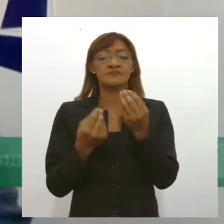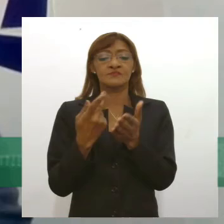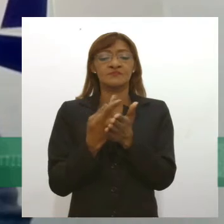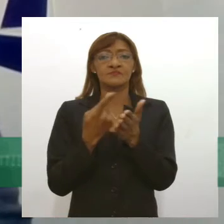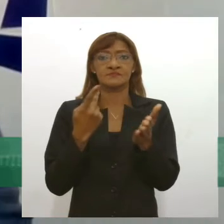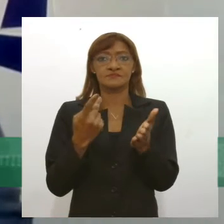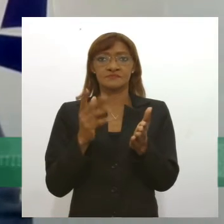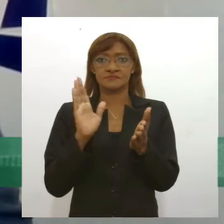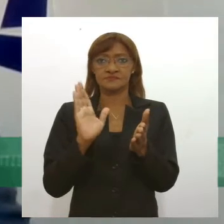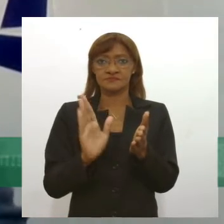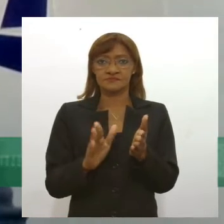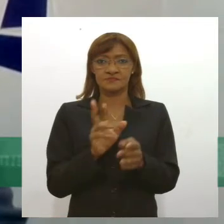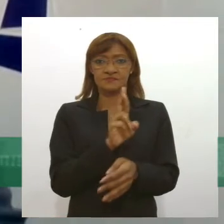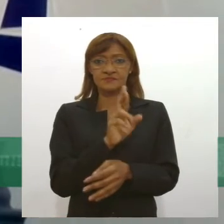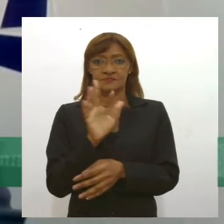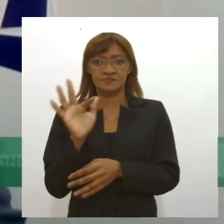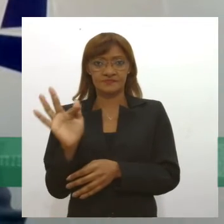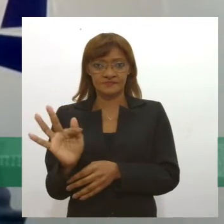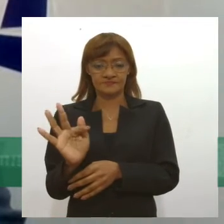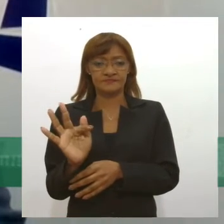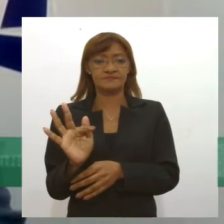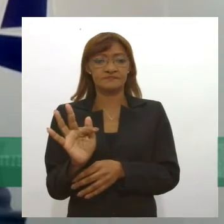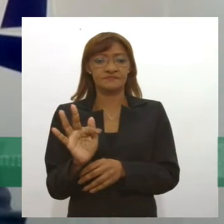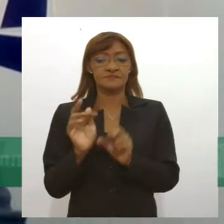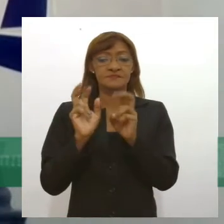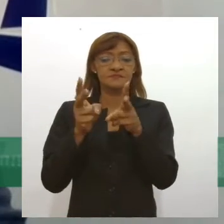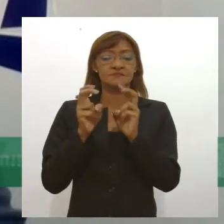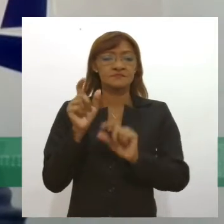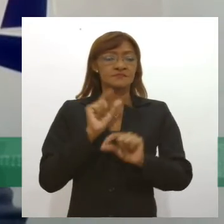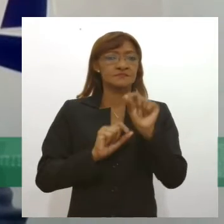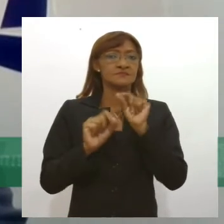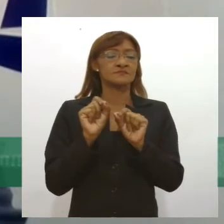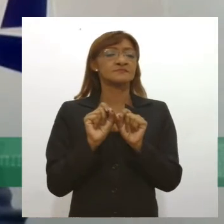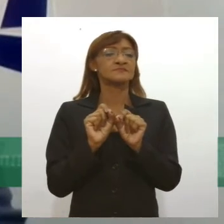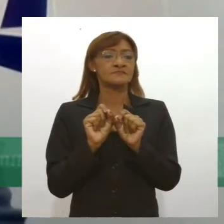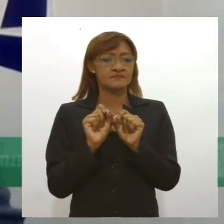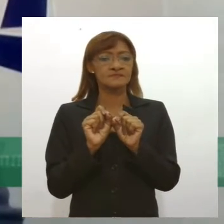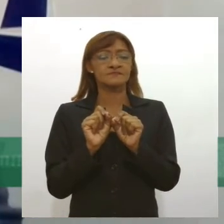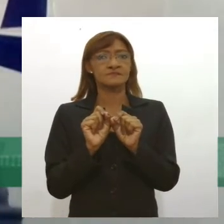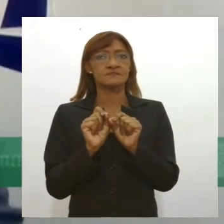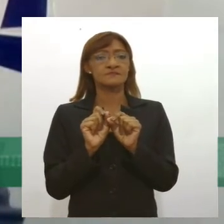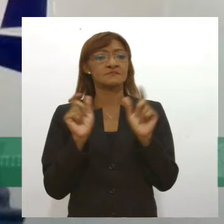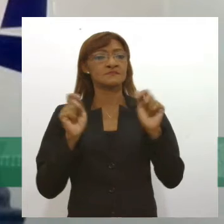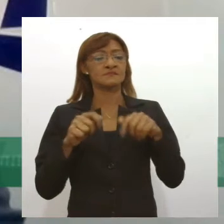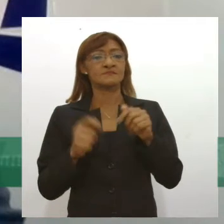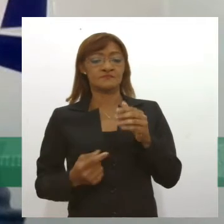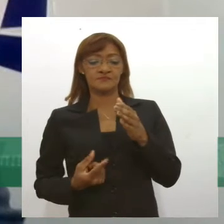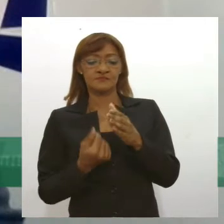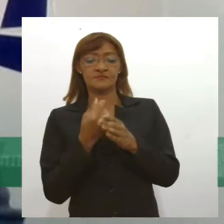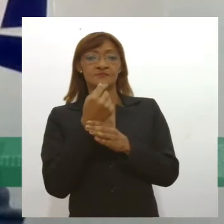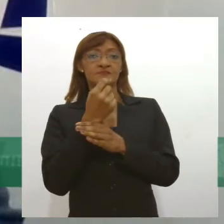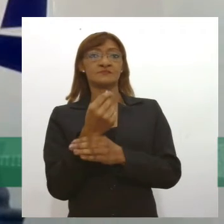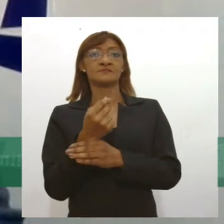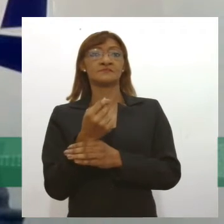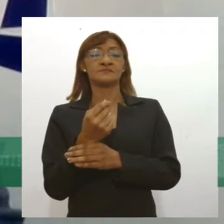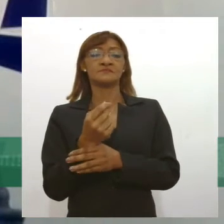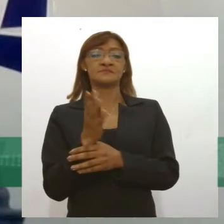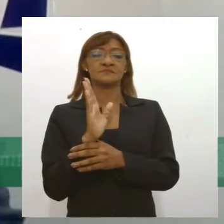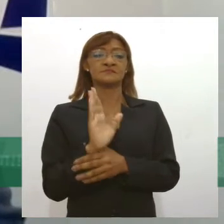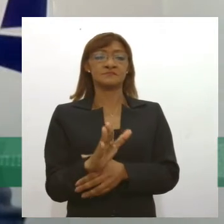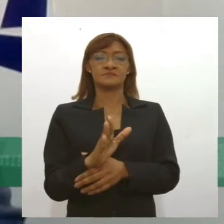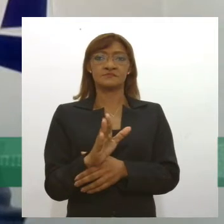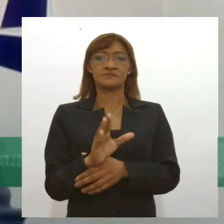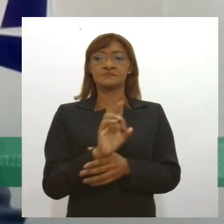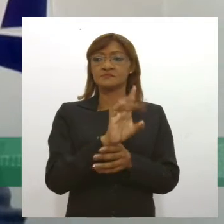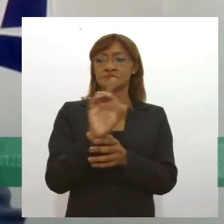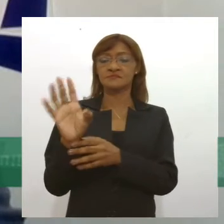Receita Federal enxerga isso como uma forma de ganho de capital para esses